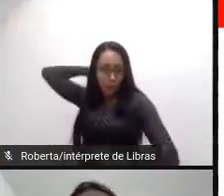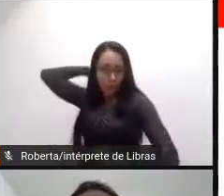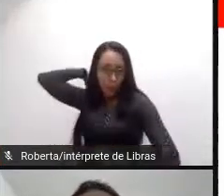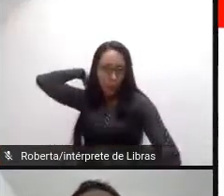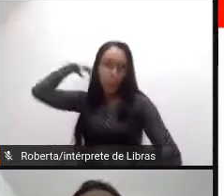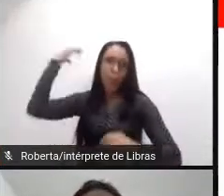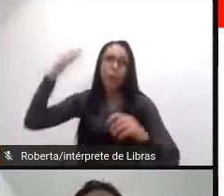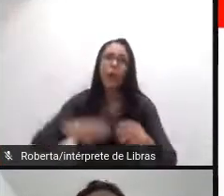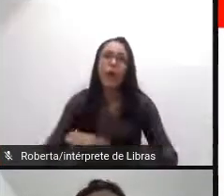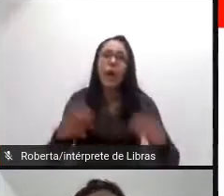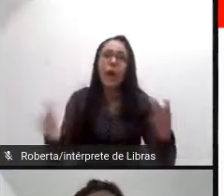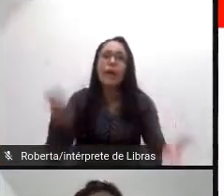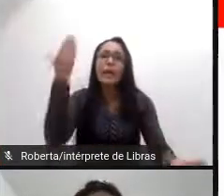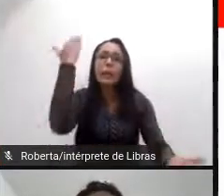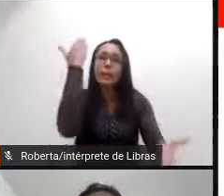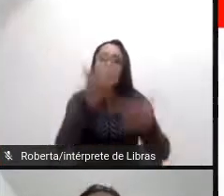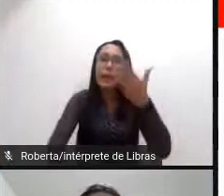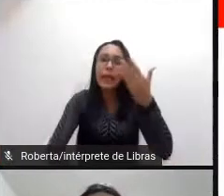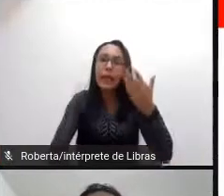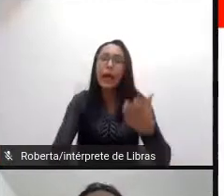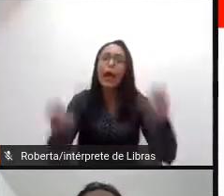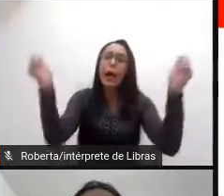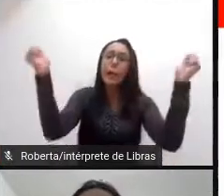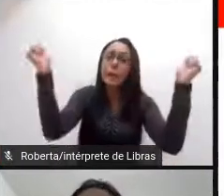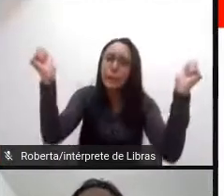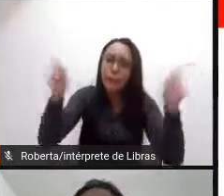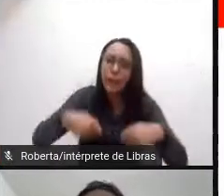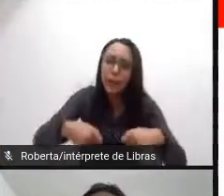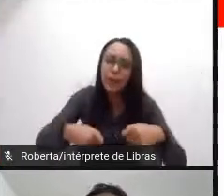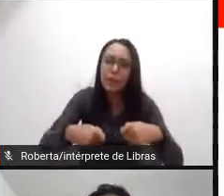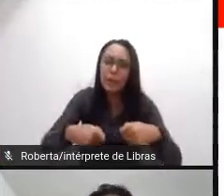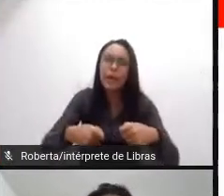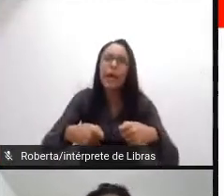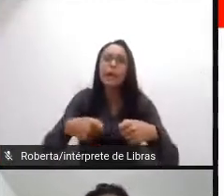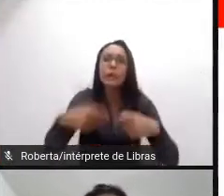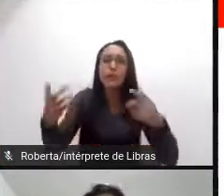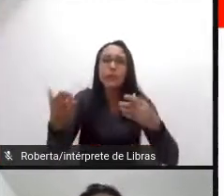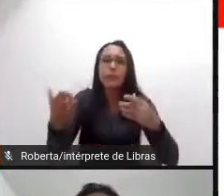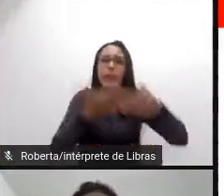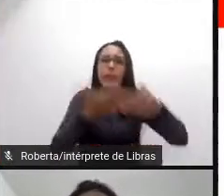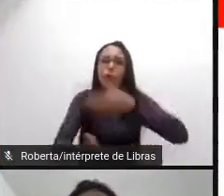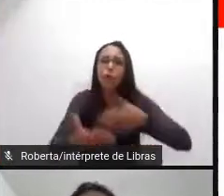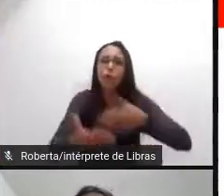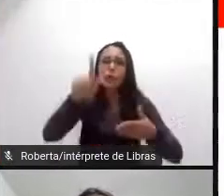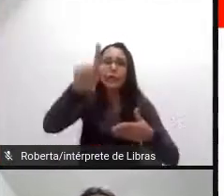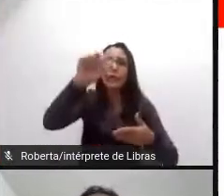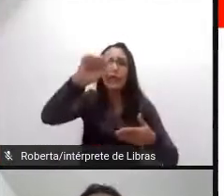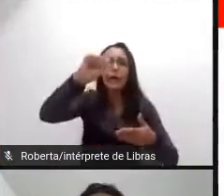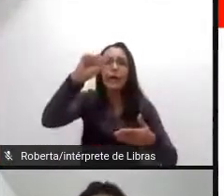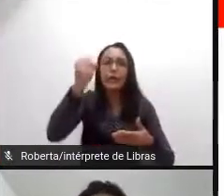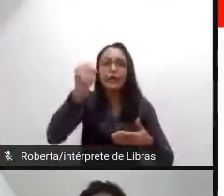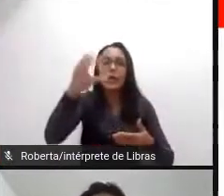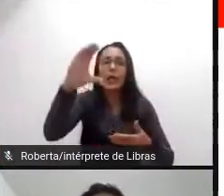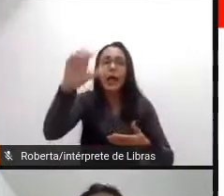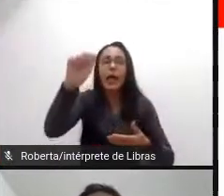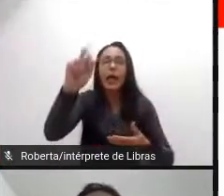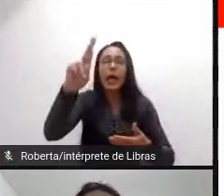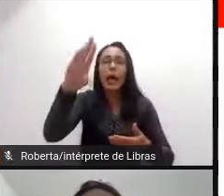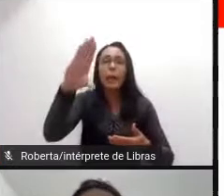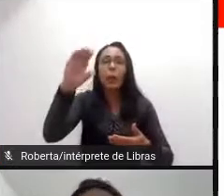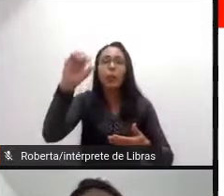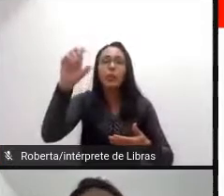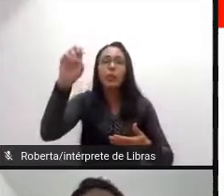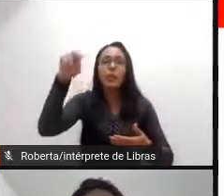ele perca a sua capacidade de exercer as trocas gasosas de gás carbônico e oxigênio. Então,